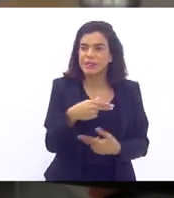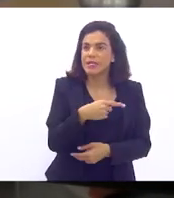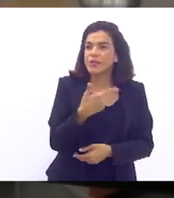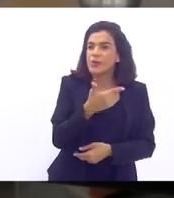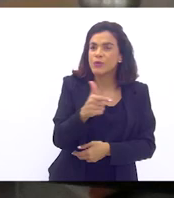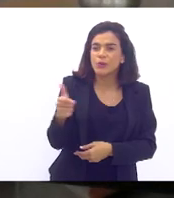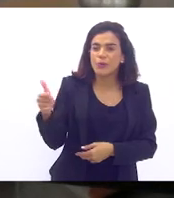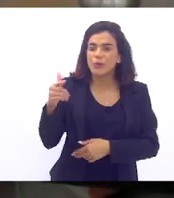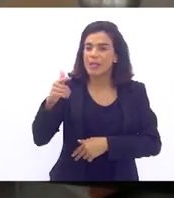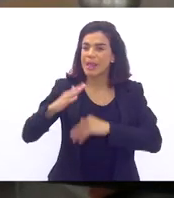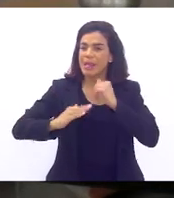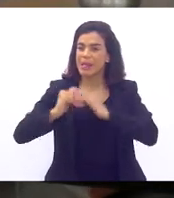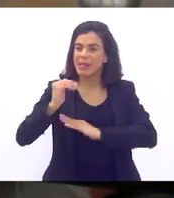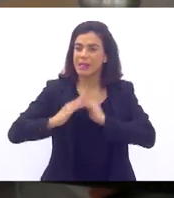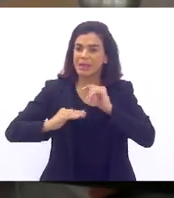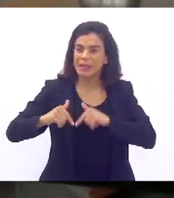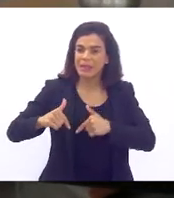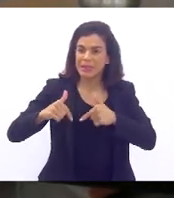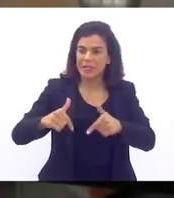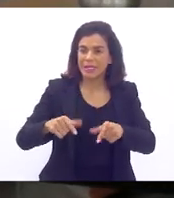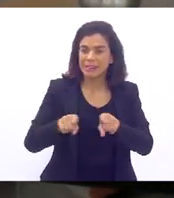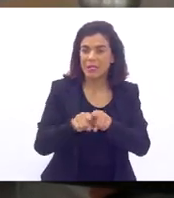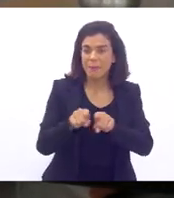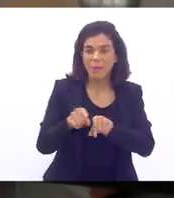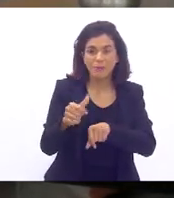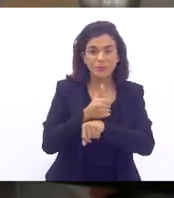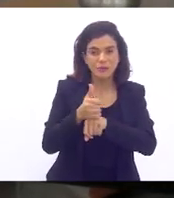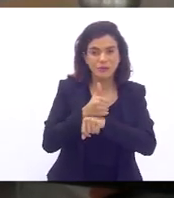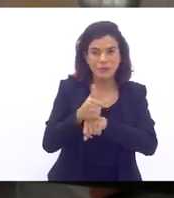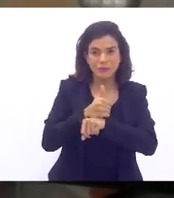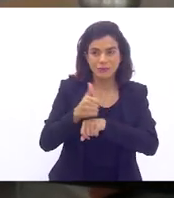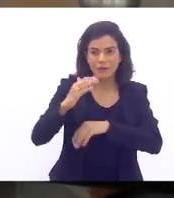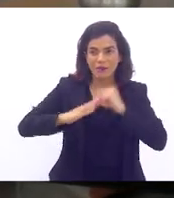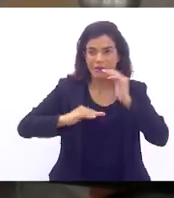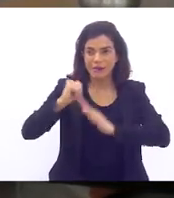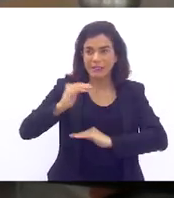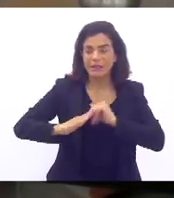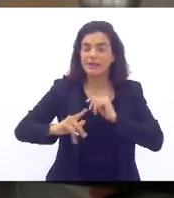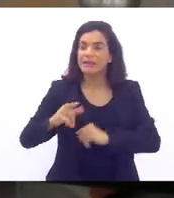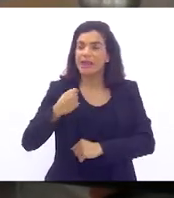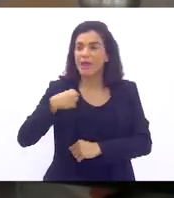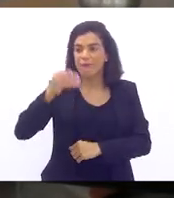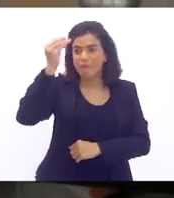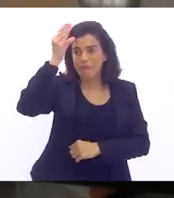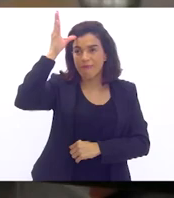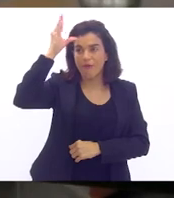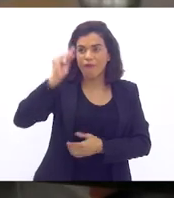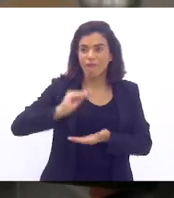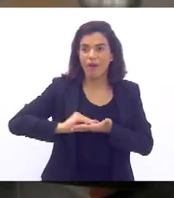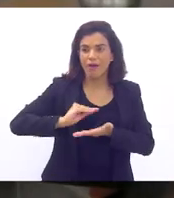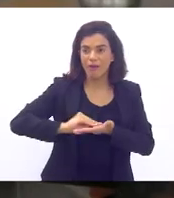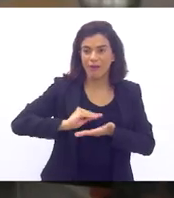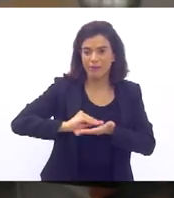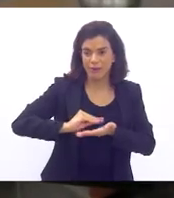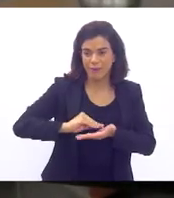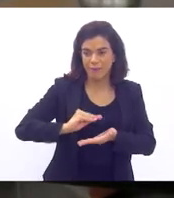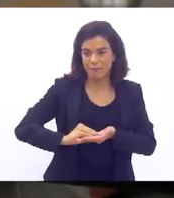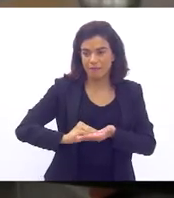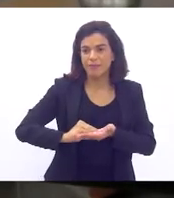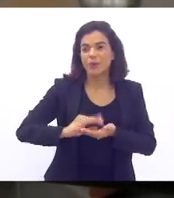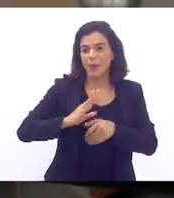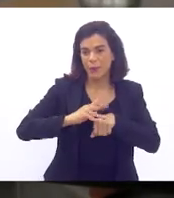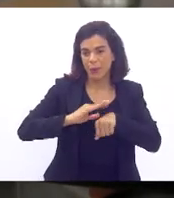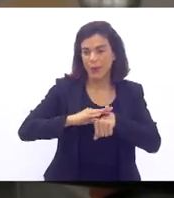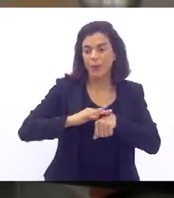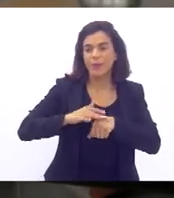o conhecimento inclusive os profissionais técnicos há um DFC desse conhecimento em como conduzir uma doença Rara ao nascimento